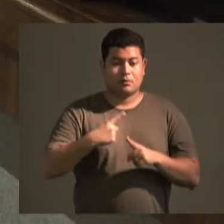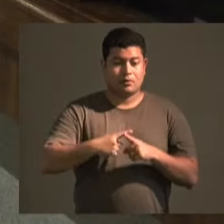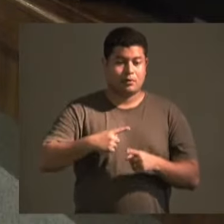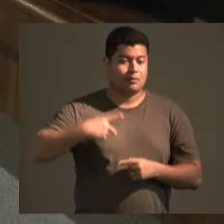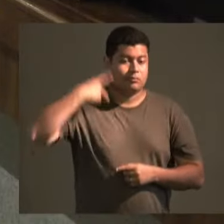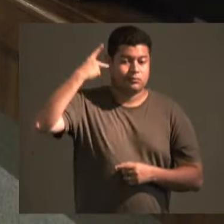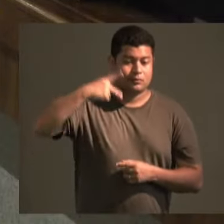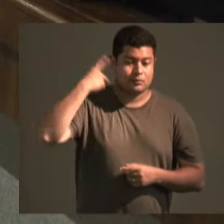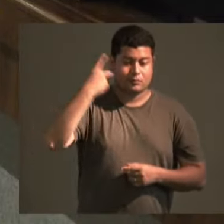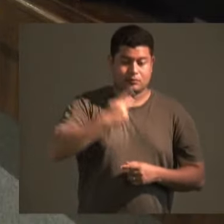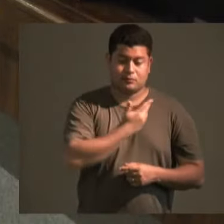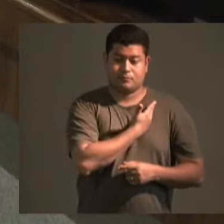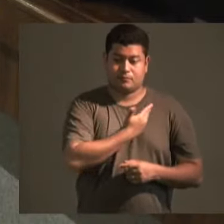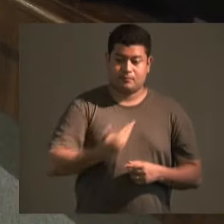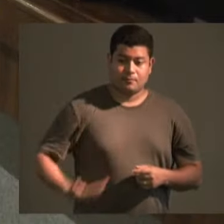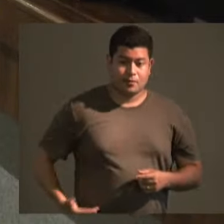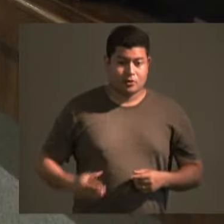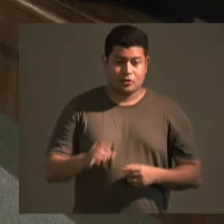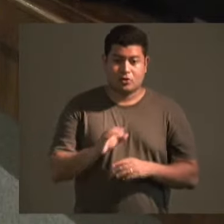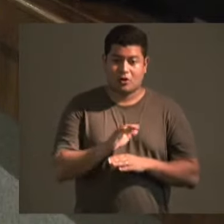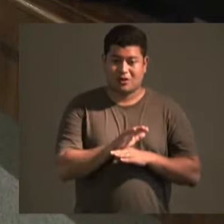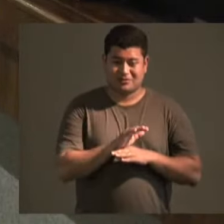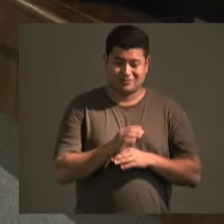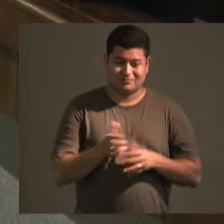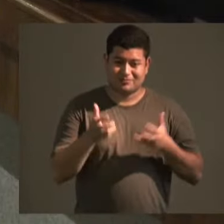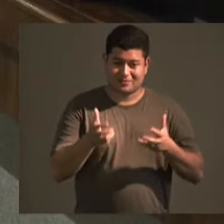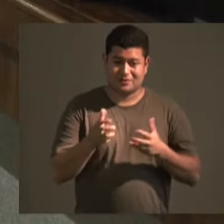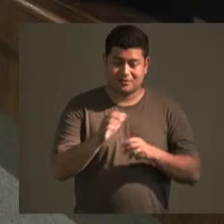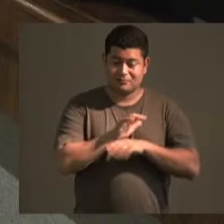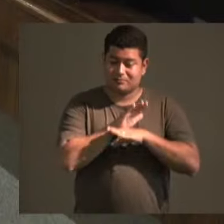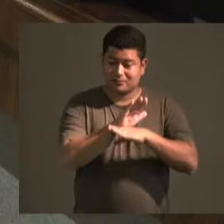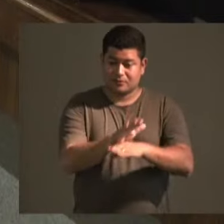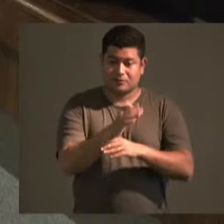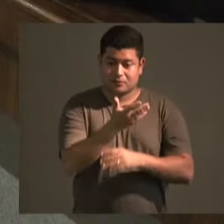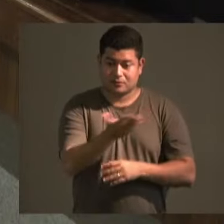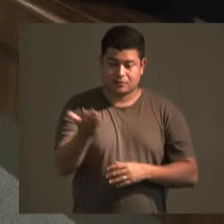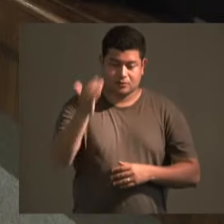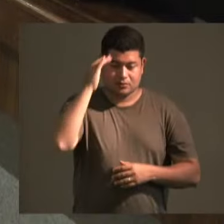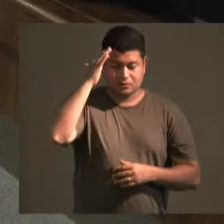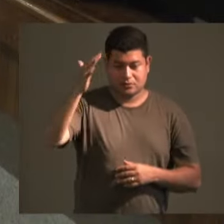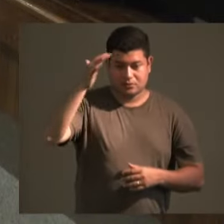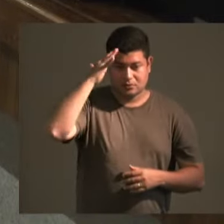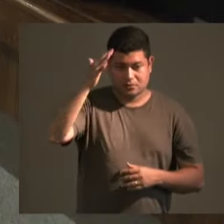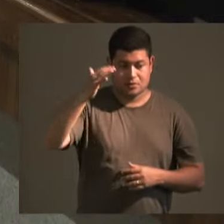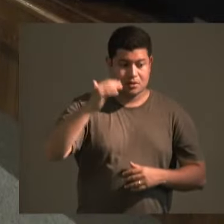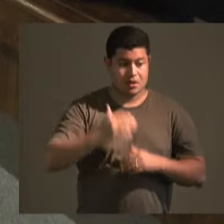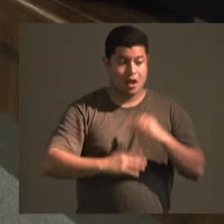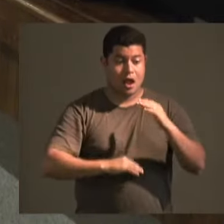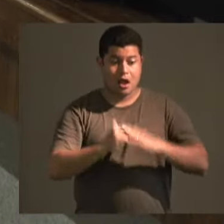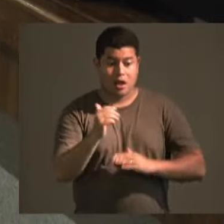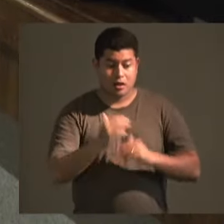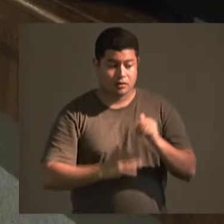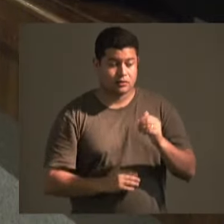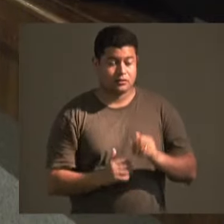básicas. É só para uma reflexão, porque a gente precisa mais de gente para ser mais ágil, para ter mais efetividade, para que as